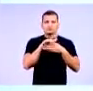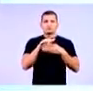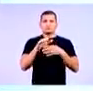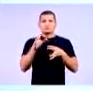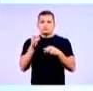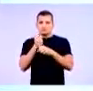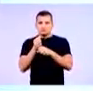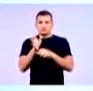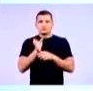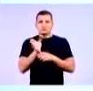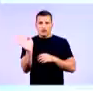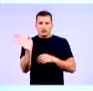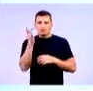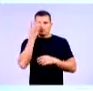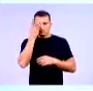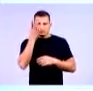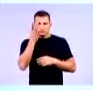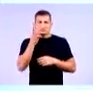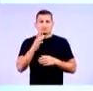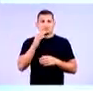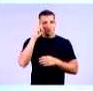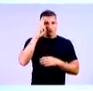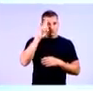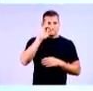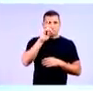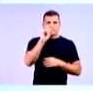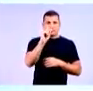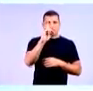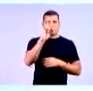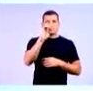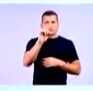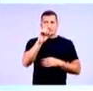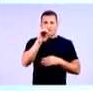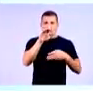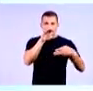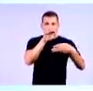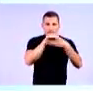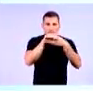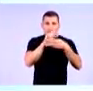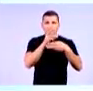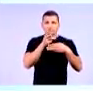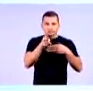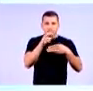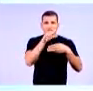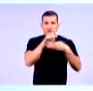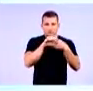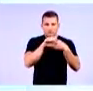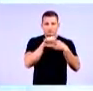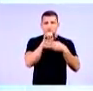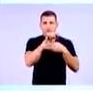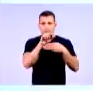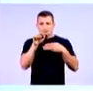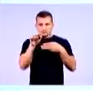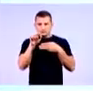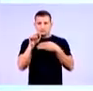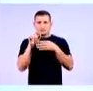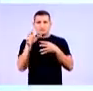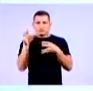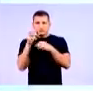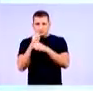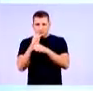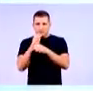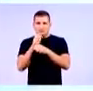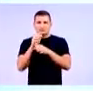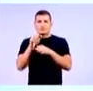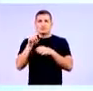fácil e tranquilo. Lembrando que dado, ele vai estar ali nas entradas, né, na entrada do sistema, vai ocorrer o processamento para gerar saídas,